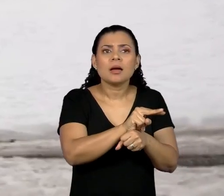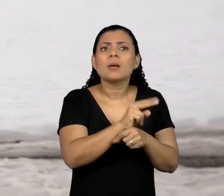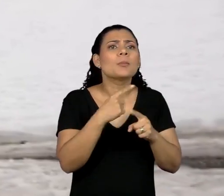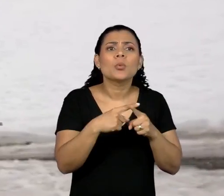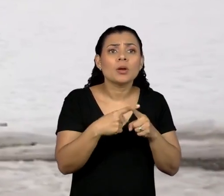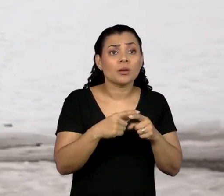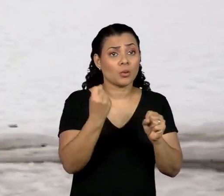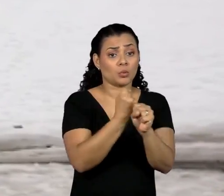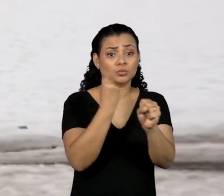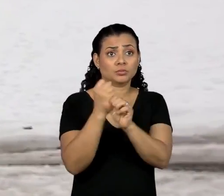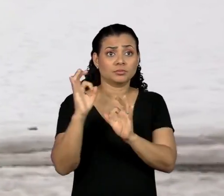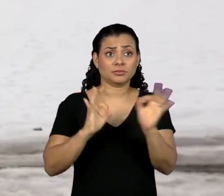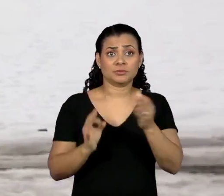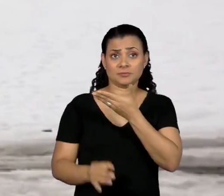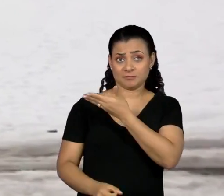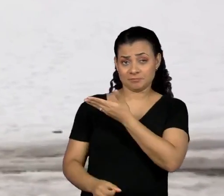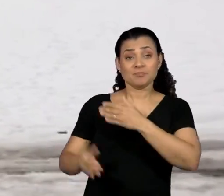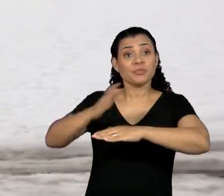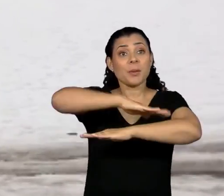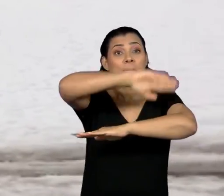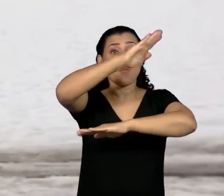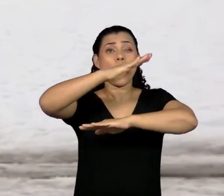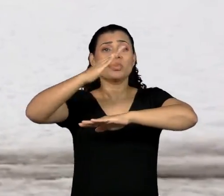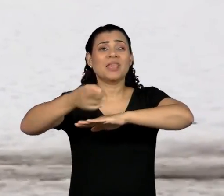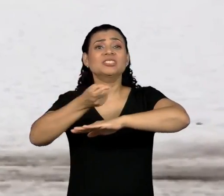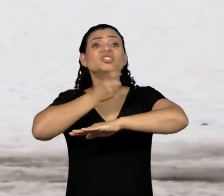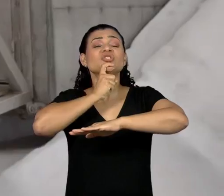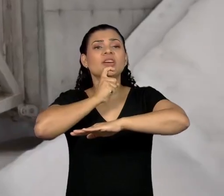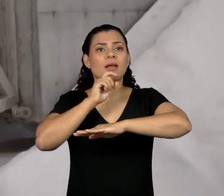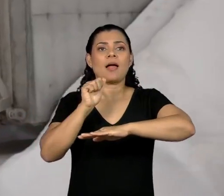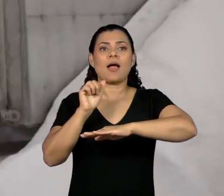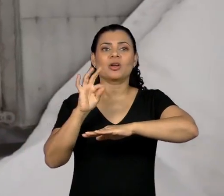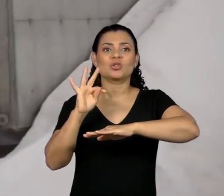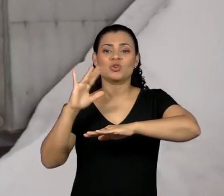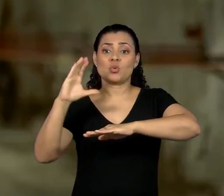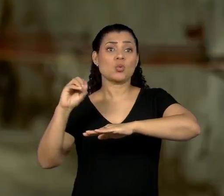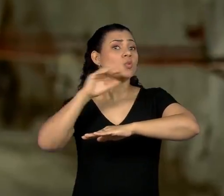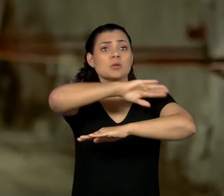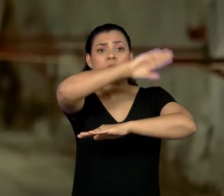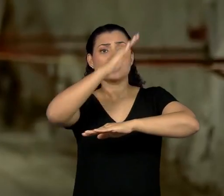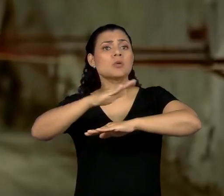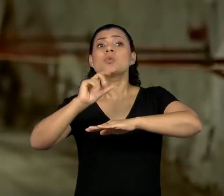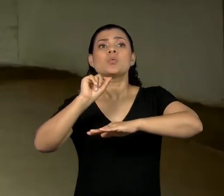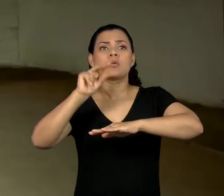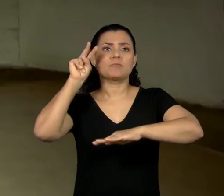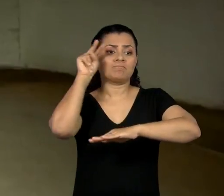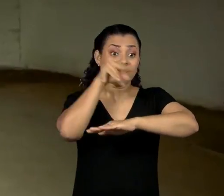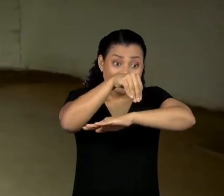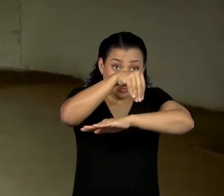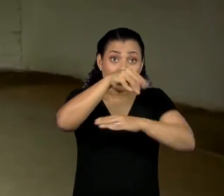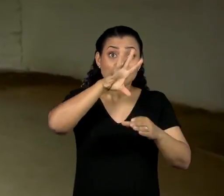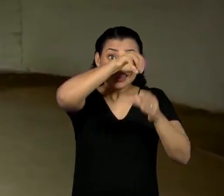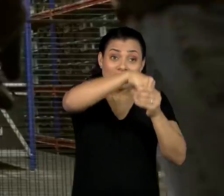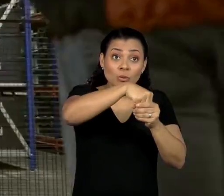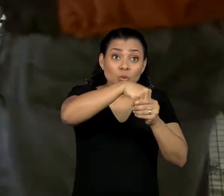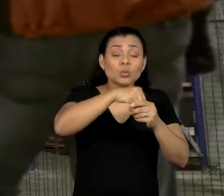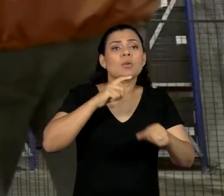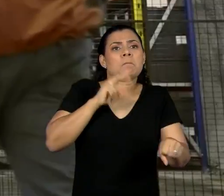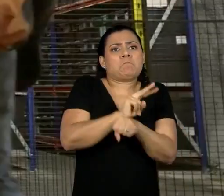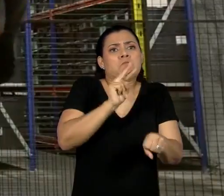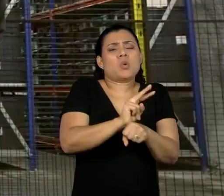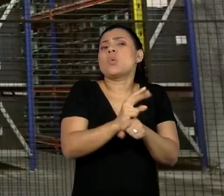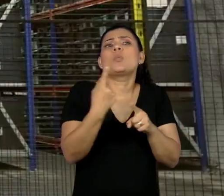Esta construção, encravada em uma montanha de gelo no Ártico, protege um grande tesouro para o futuro da